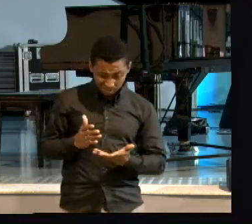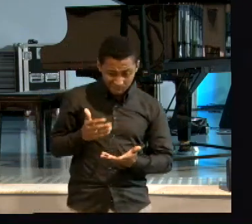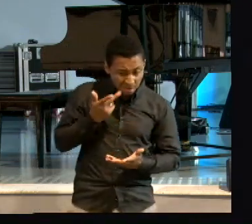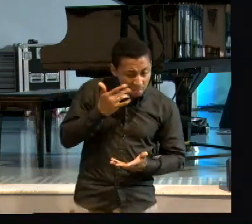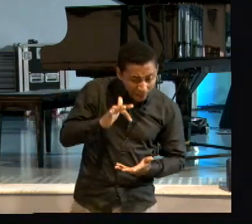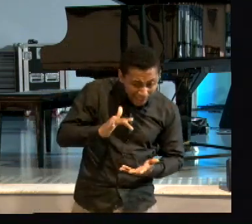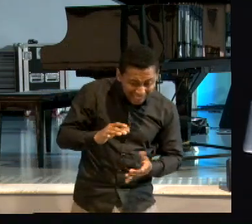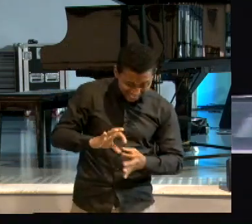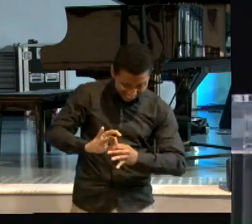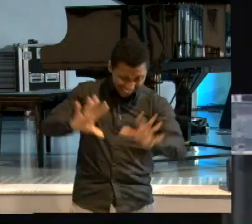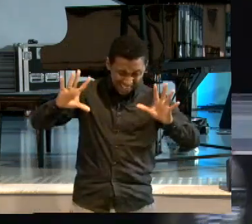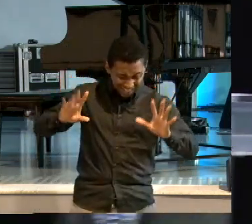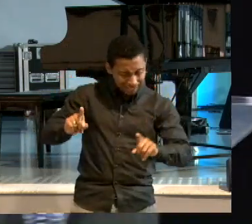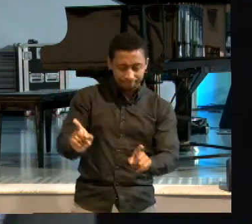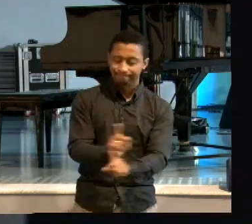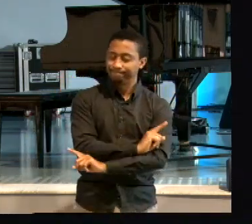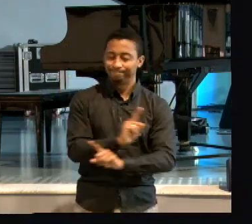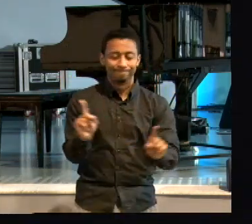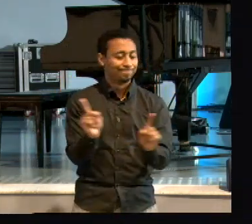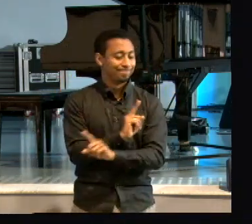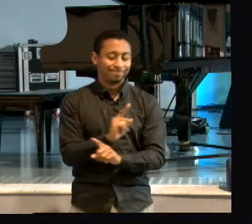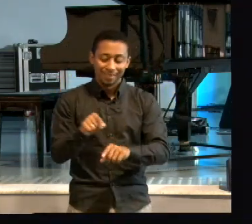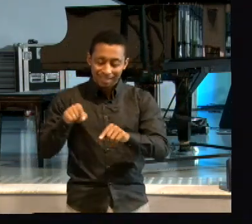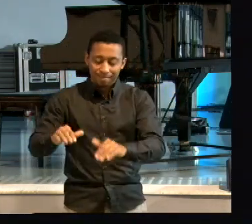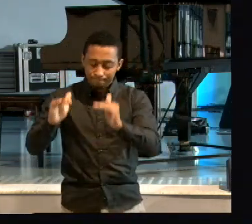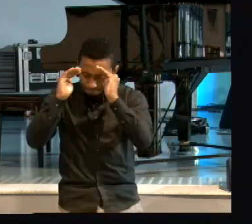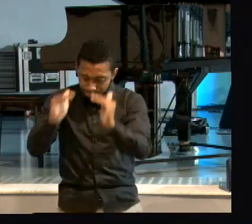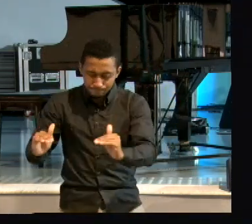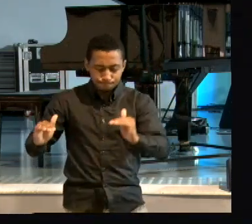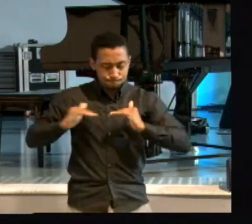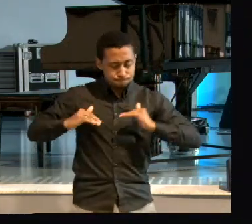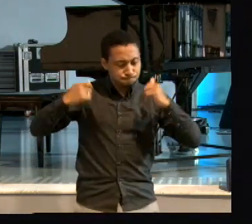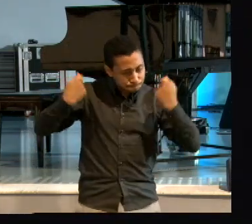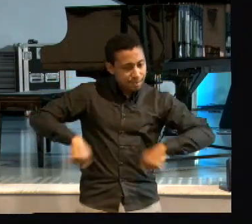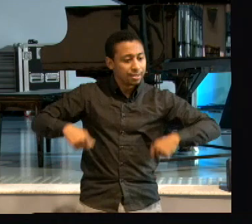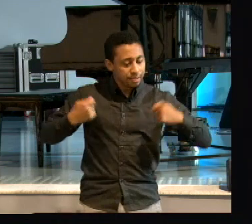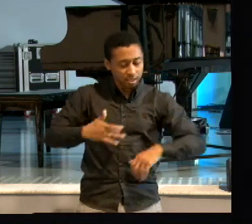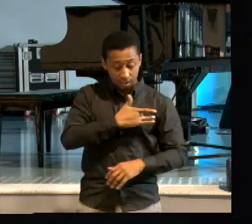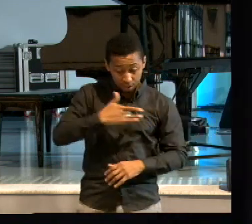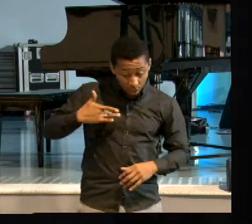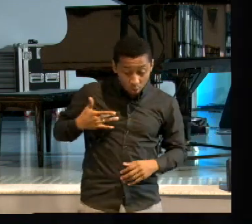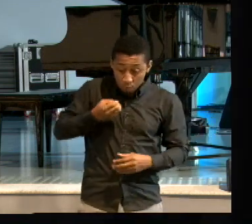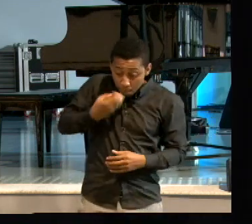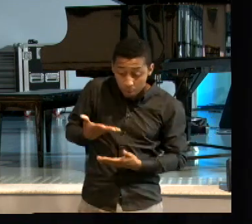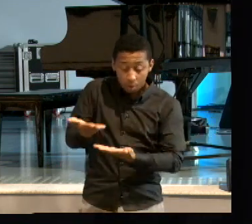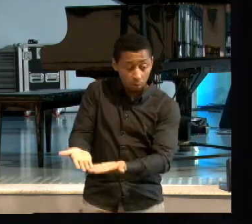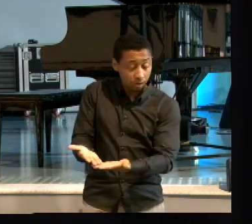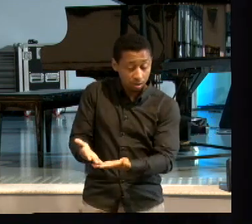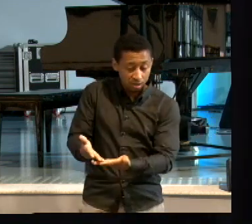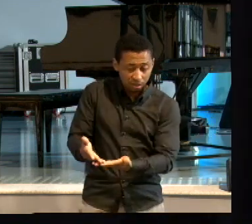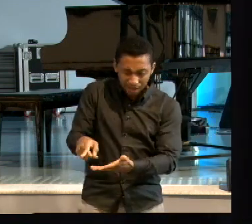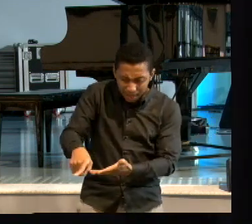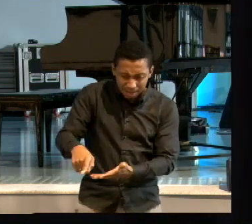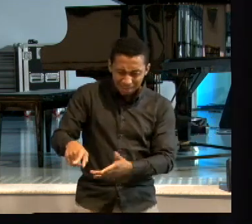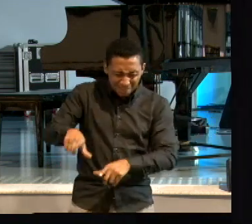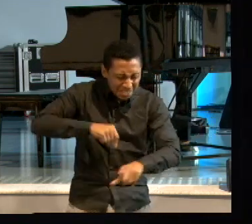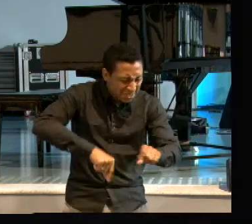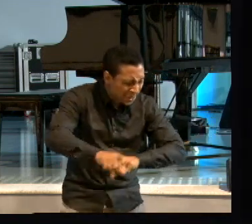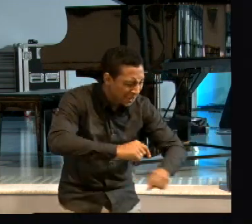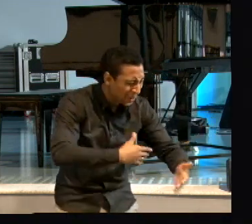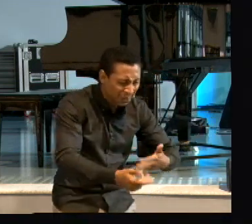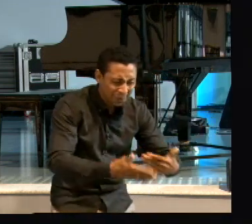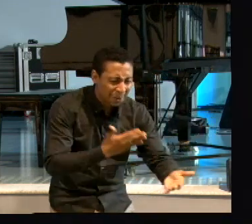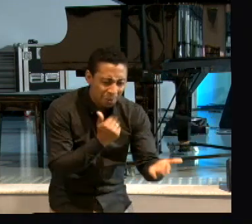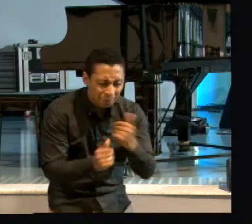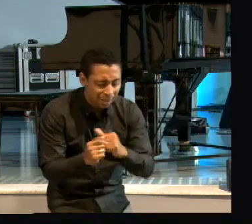criança que não entende a respeito da nutrição que ela necessita faça as decisões a respeito de algo que ela não tem